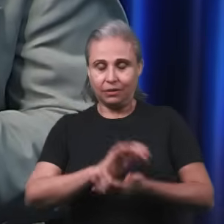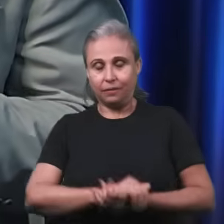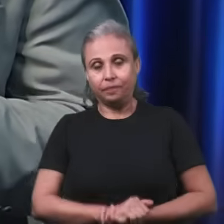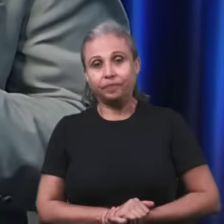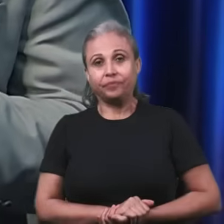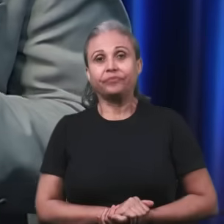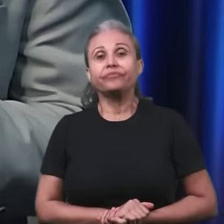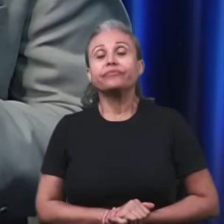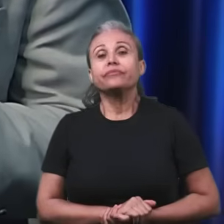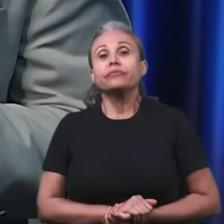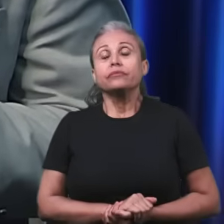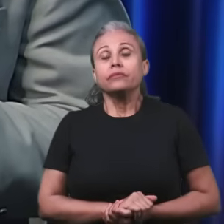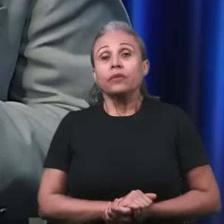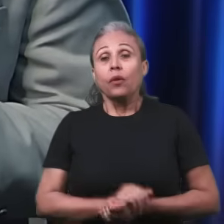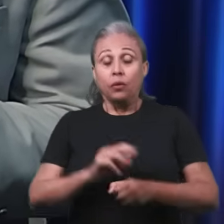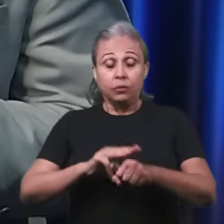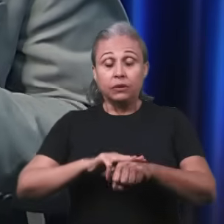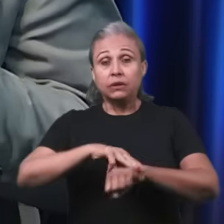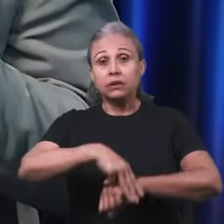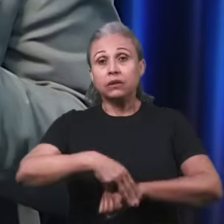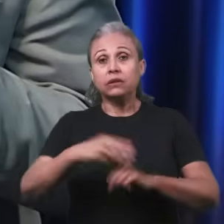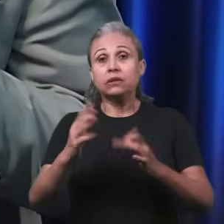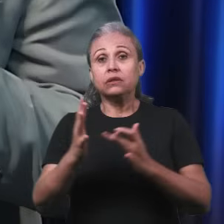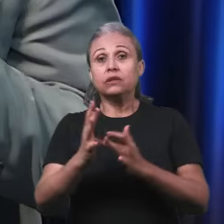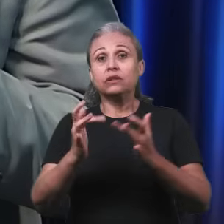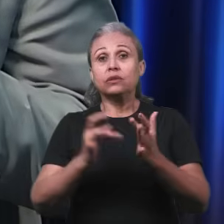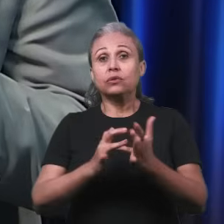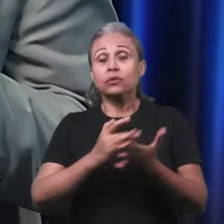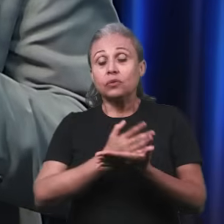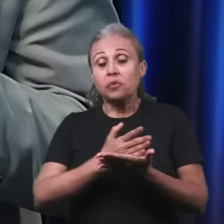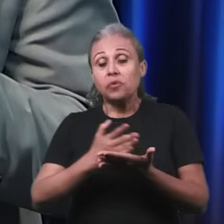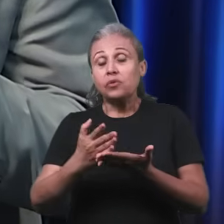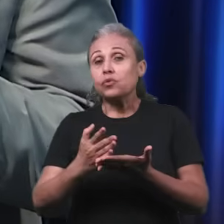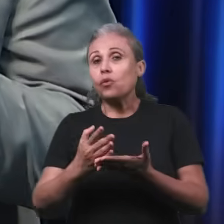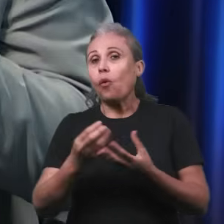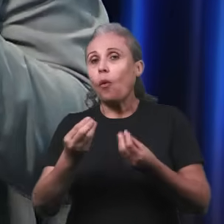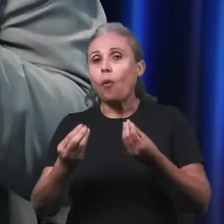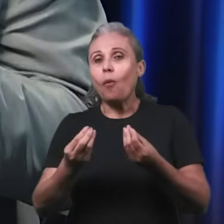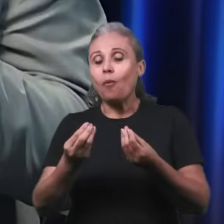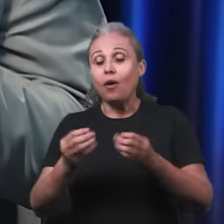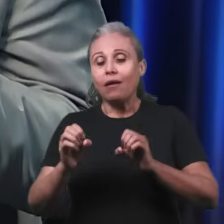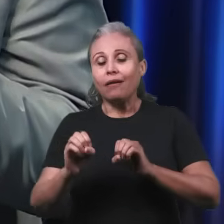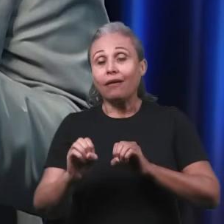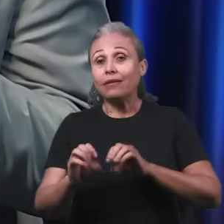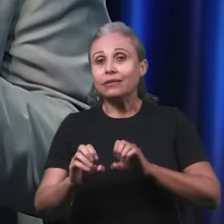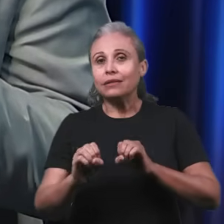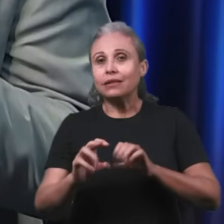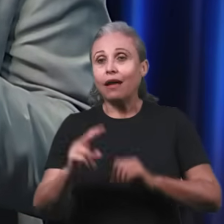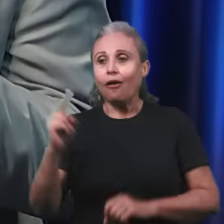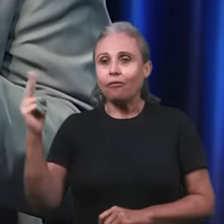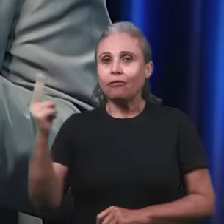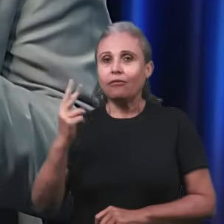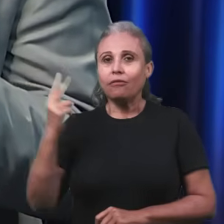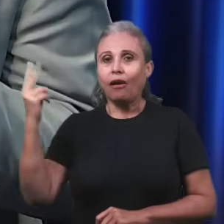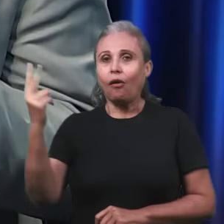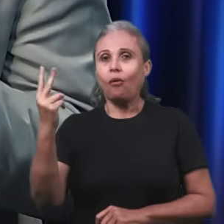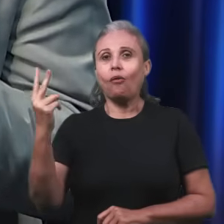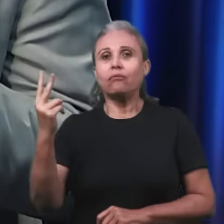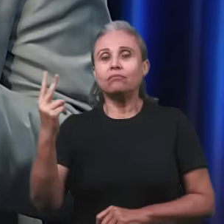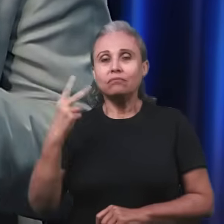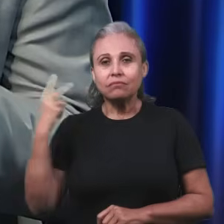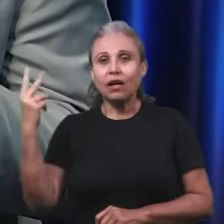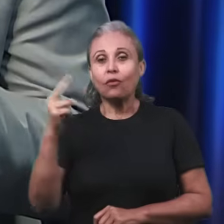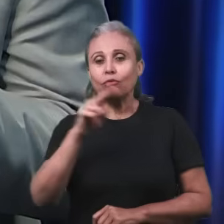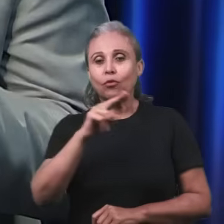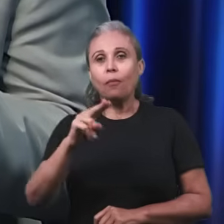Jesus, no seu ministério, ele começou a ensinar o valor do nome dele.